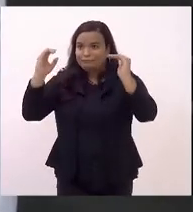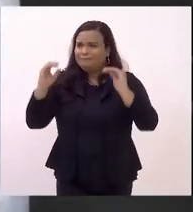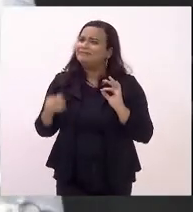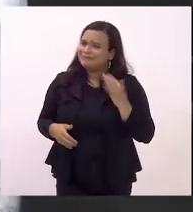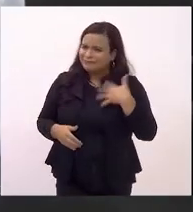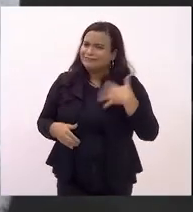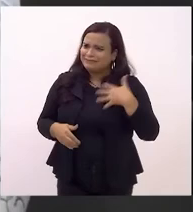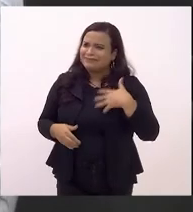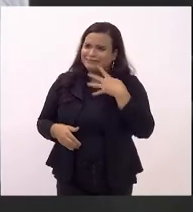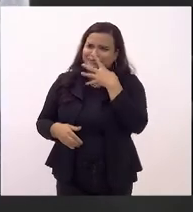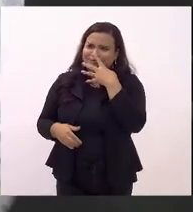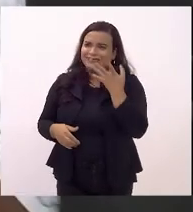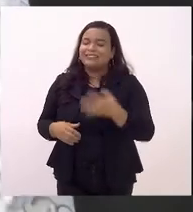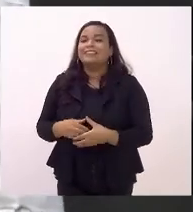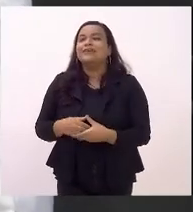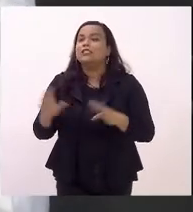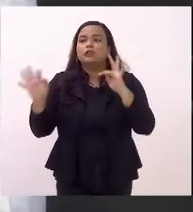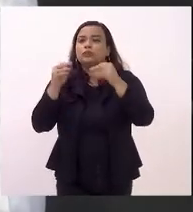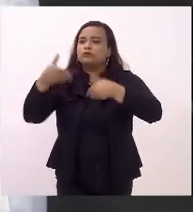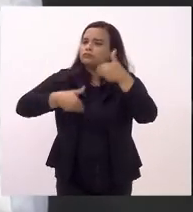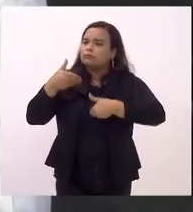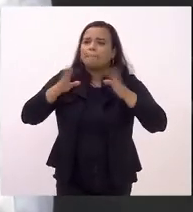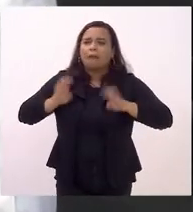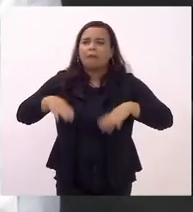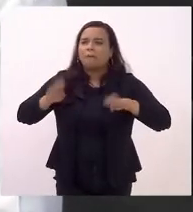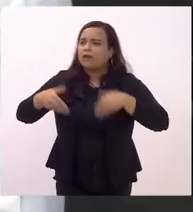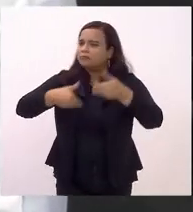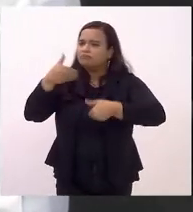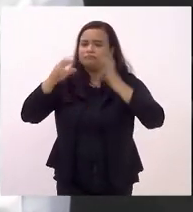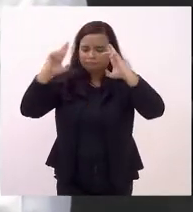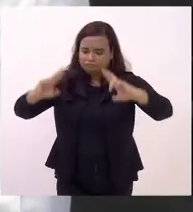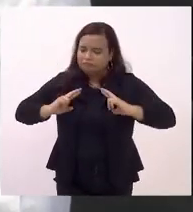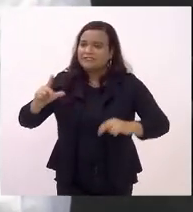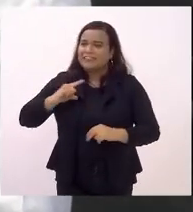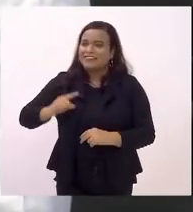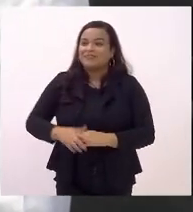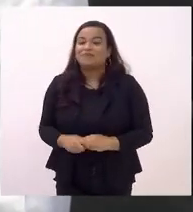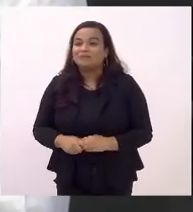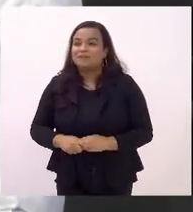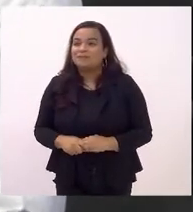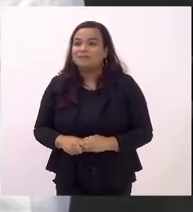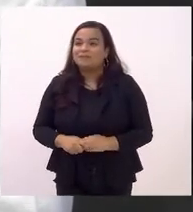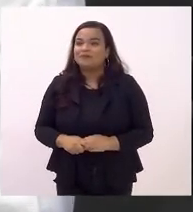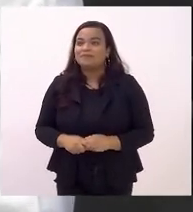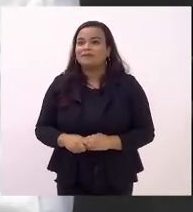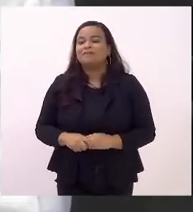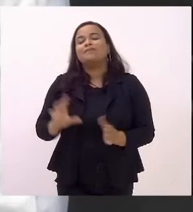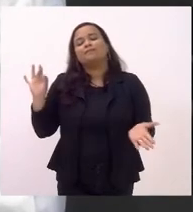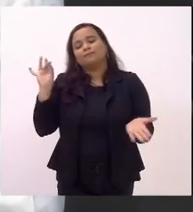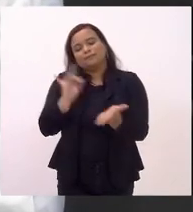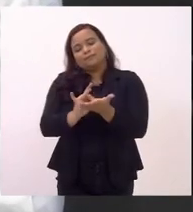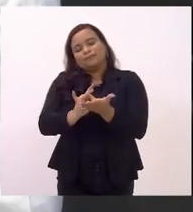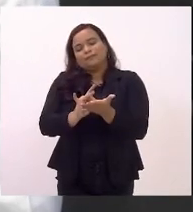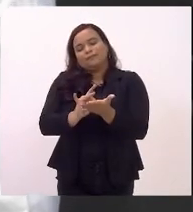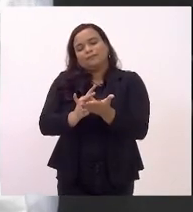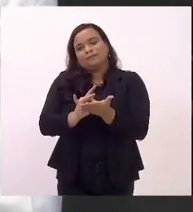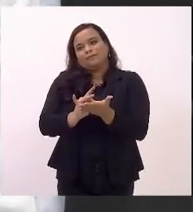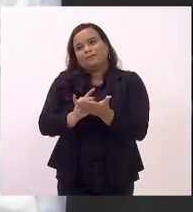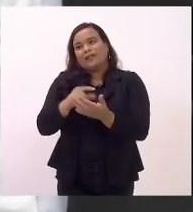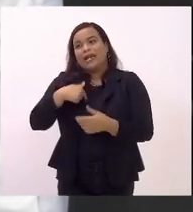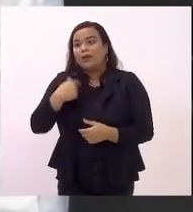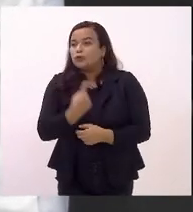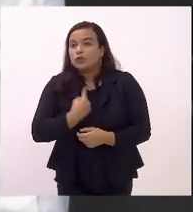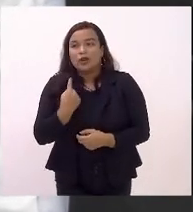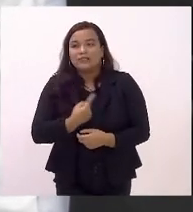isso. E todos numa boa, me tratam com o maior carinho, com muito respeito. Mas, de coração, eu não seria nada se não